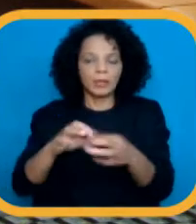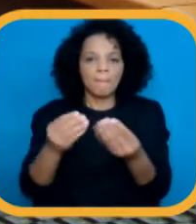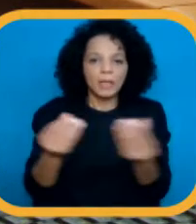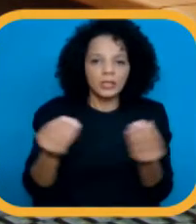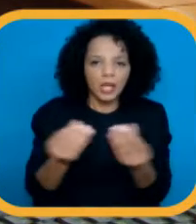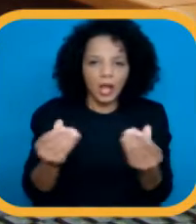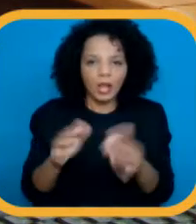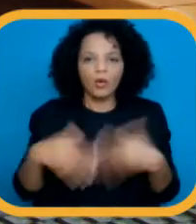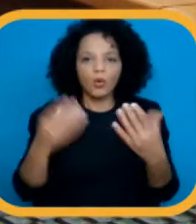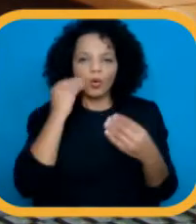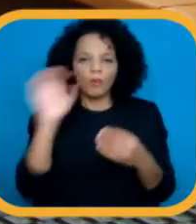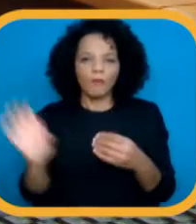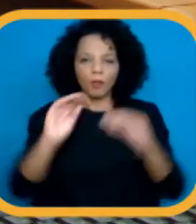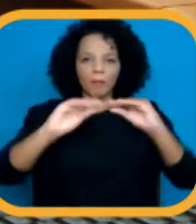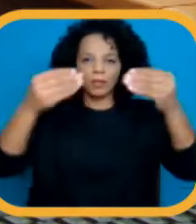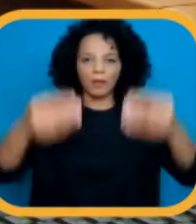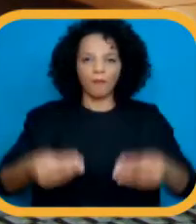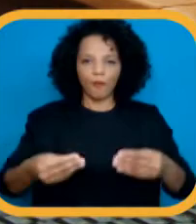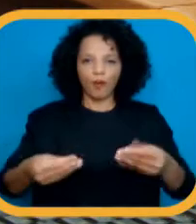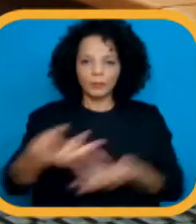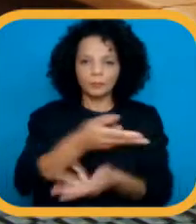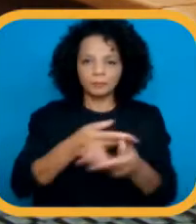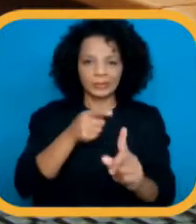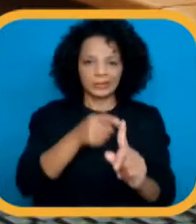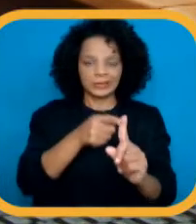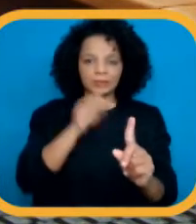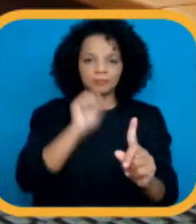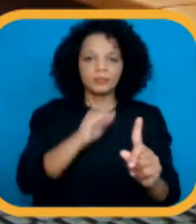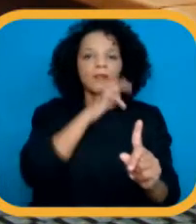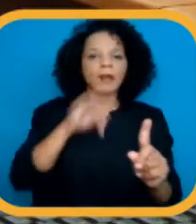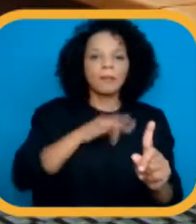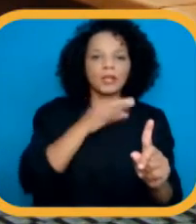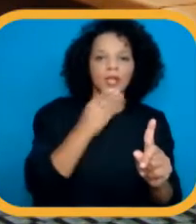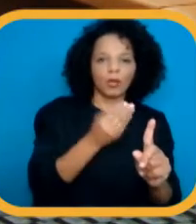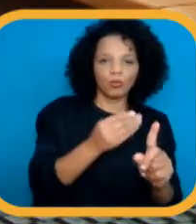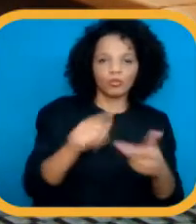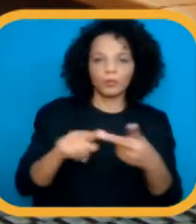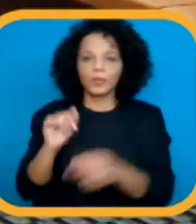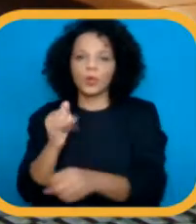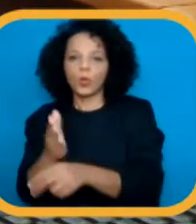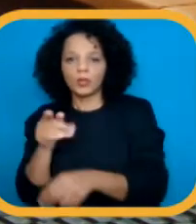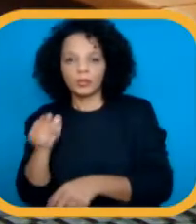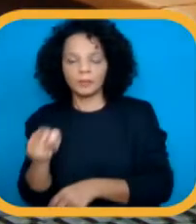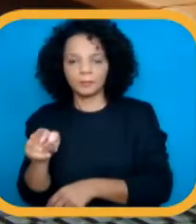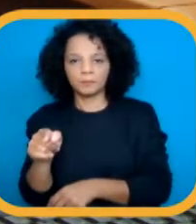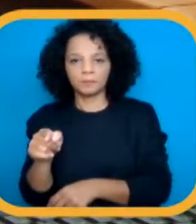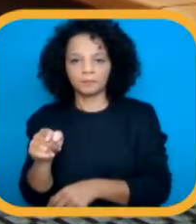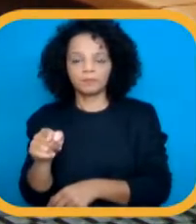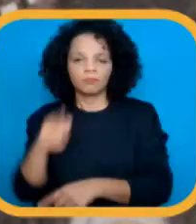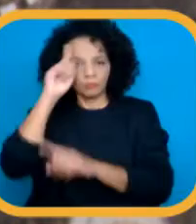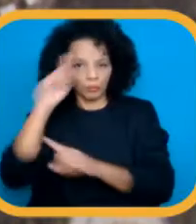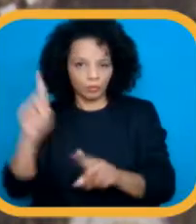do material, quer ao nível do funcionamento da plataforma, uma dedicada a famílias e a alunos, outra